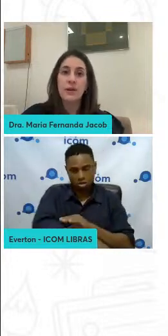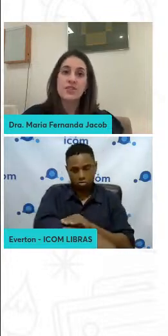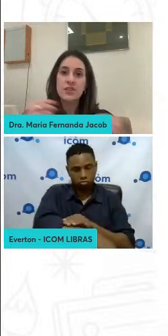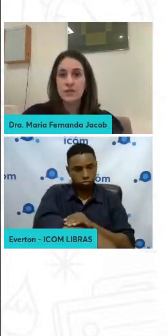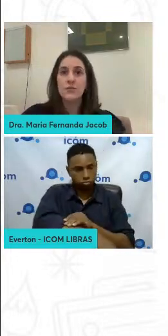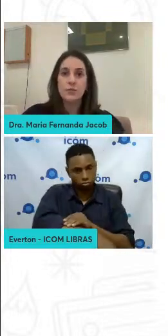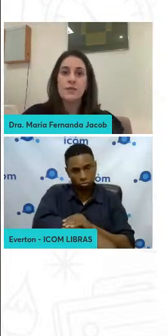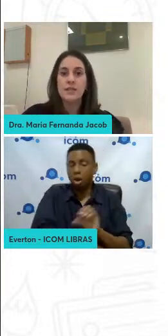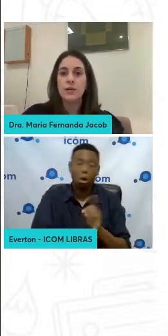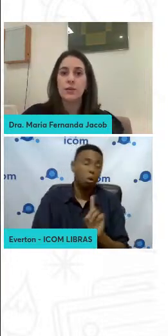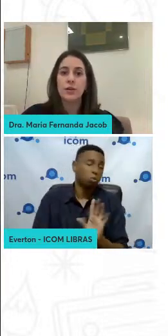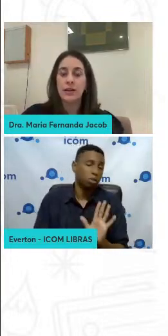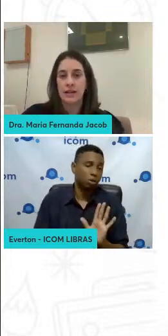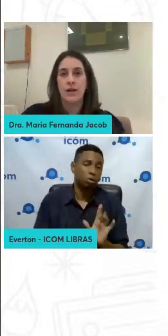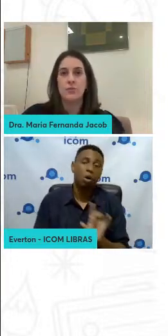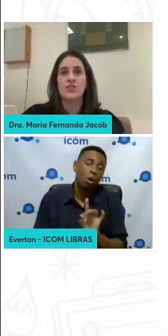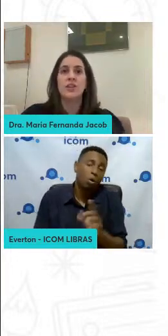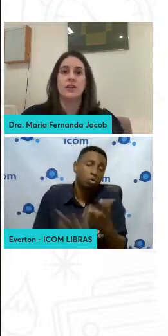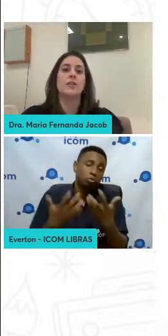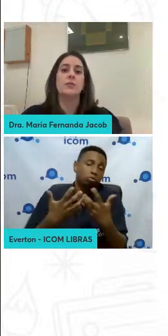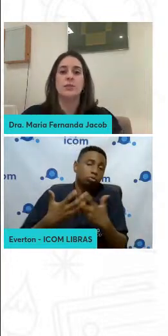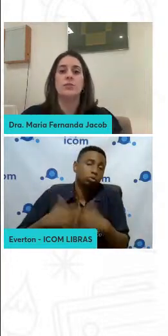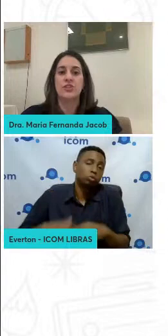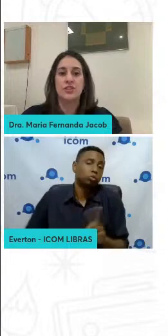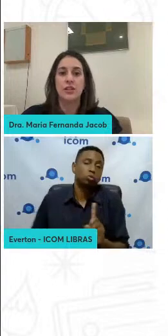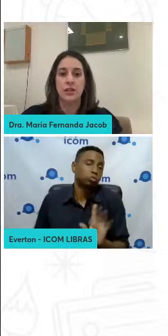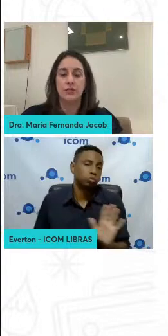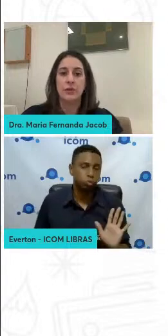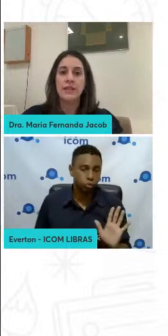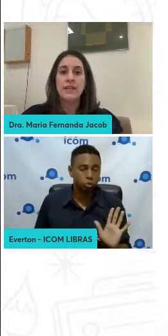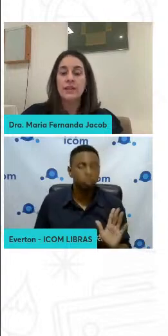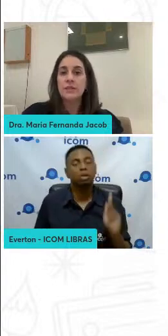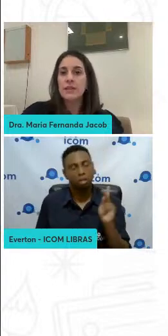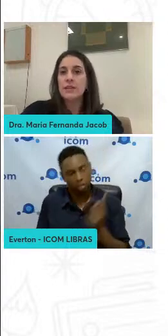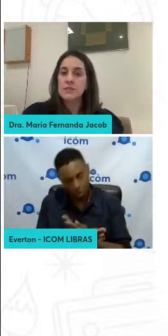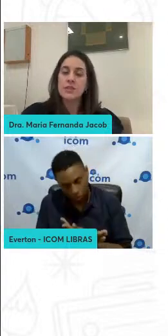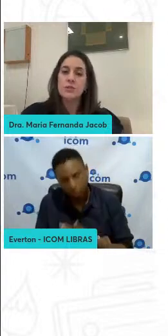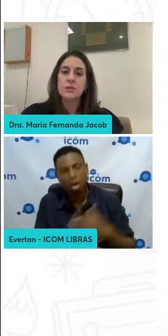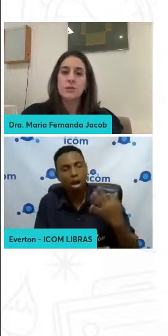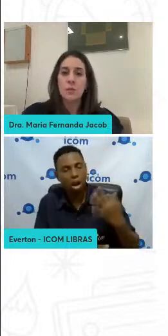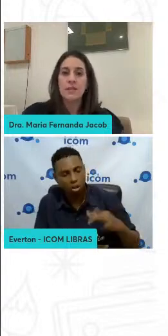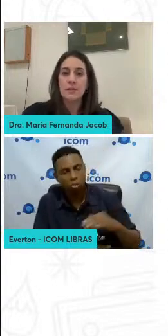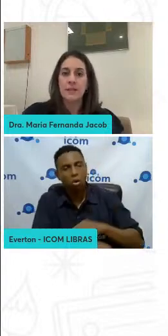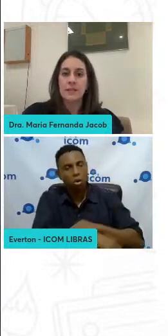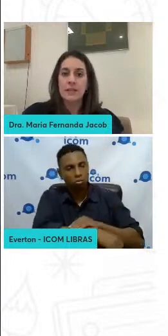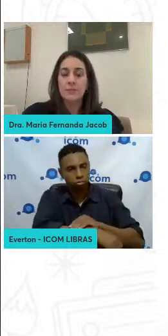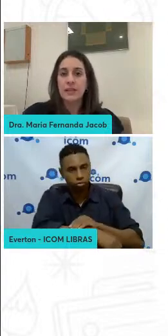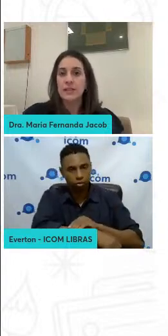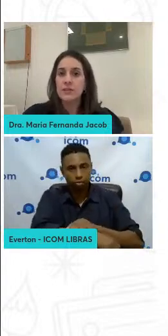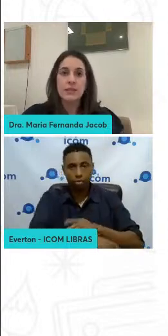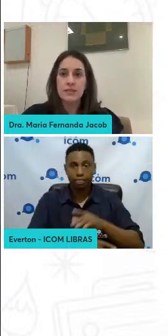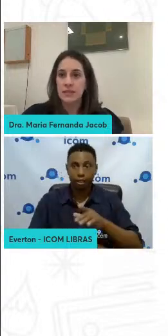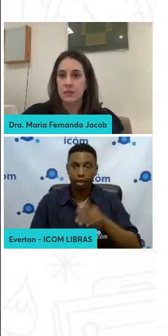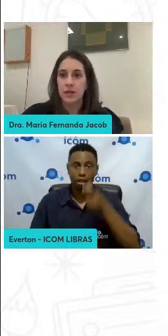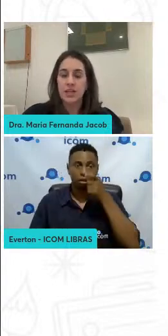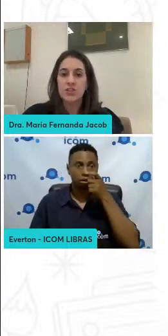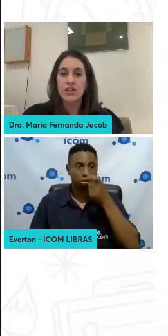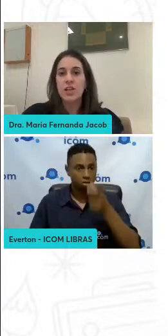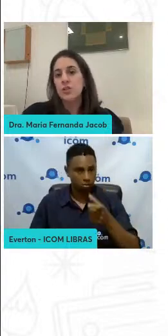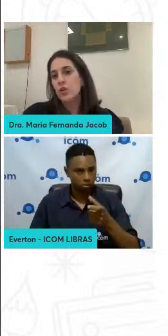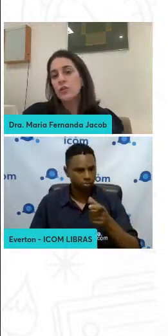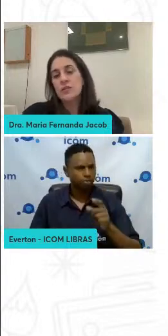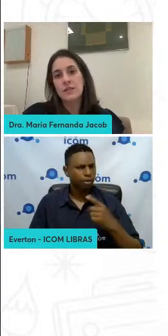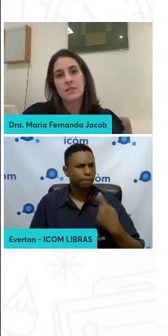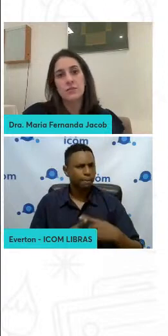ter só uma disfunção local gerando uma dor de nervo. Então é interessante quando isso começa a aparecer, porque não